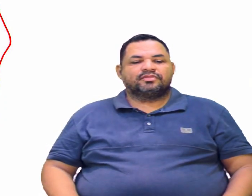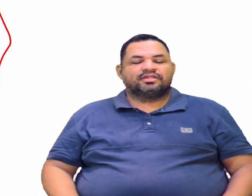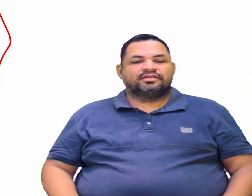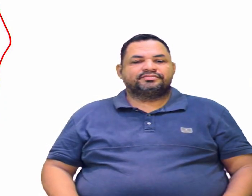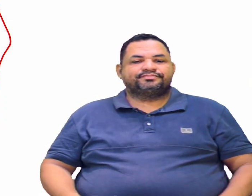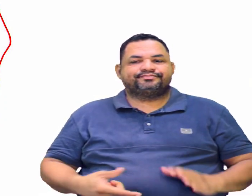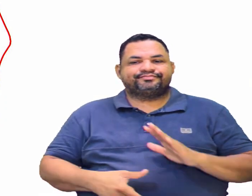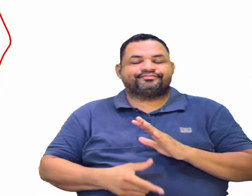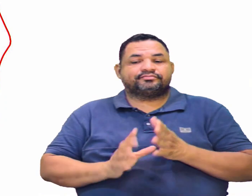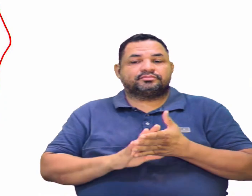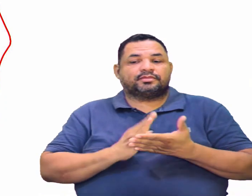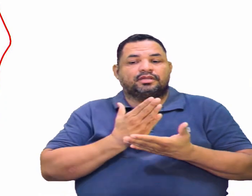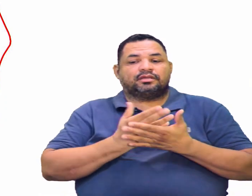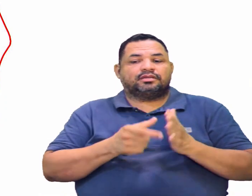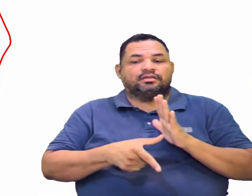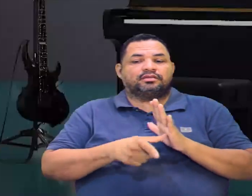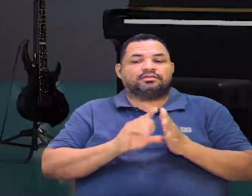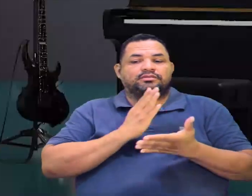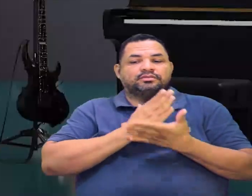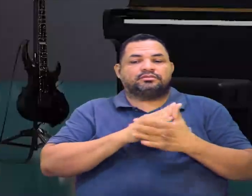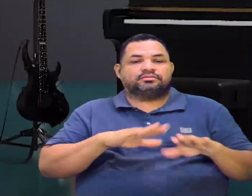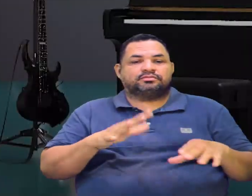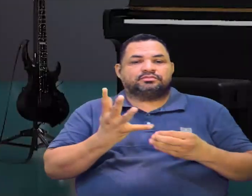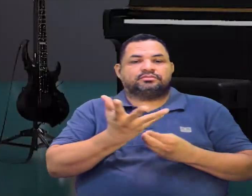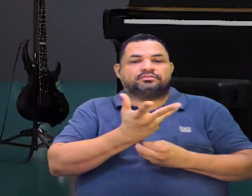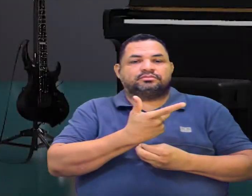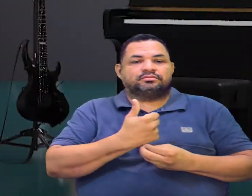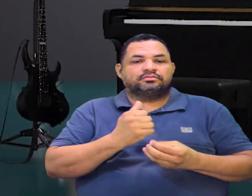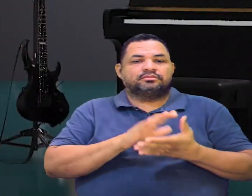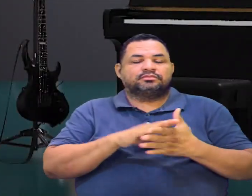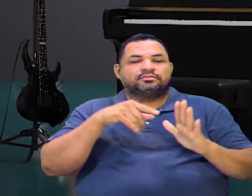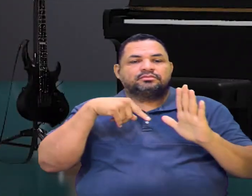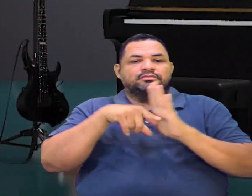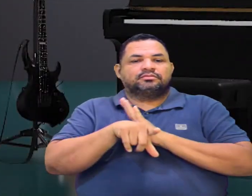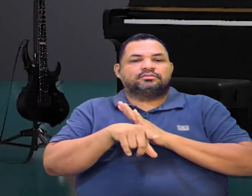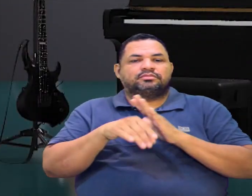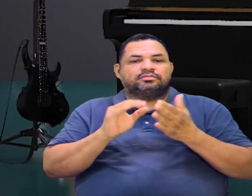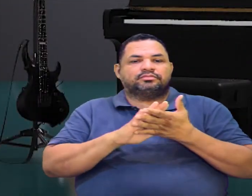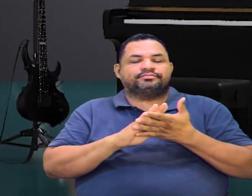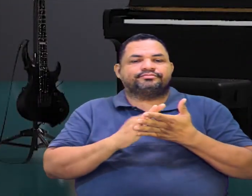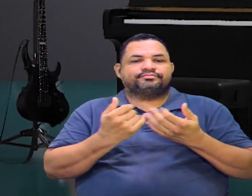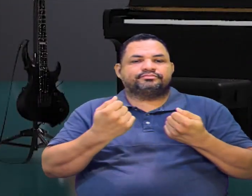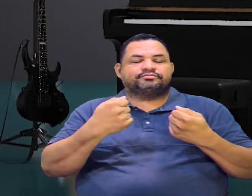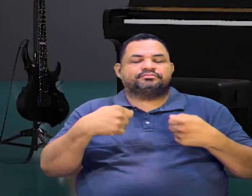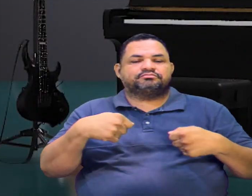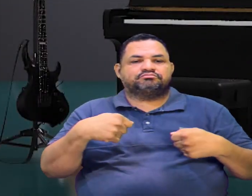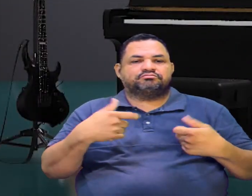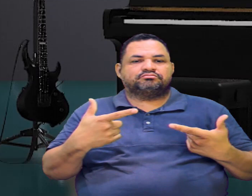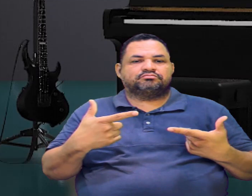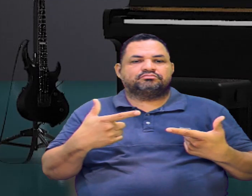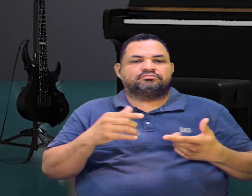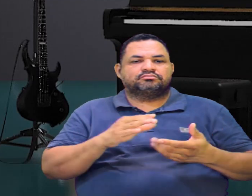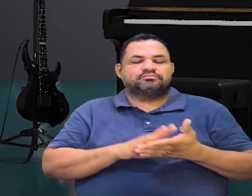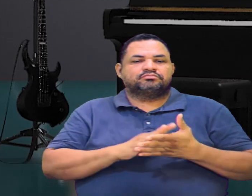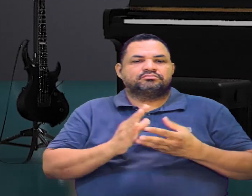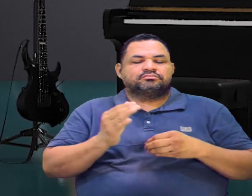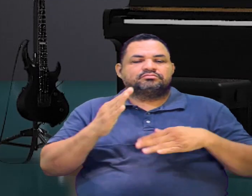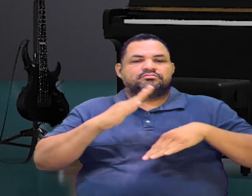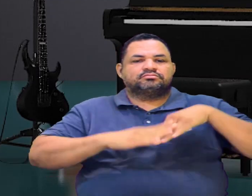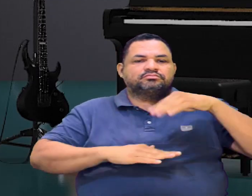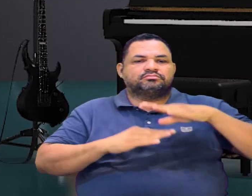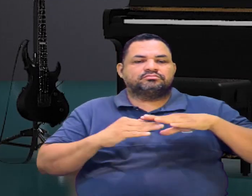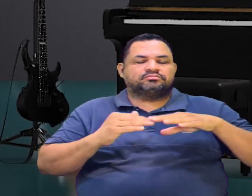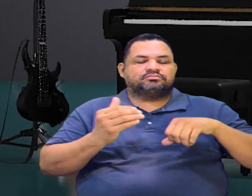Então, antes de terminar a nossa aula, eu vou falar um pouquinho sobre a nossa enquete, tá? As possibilidades dos